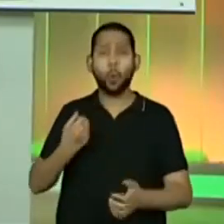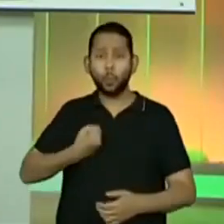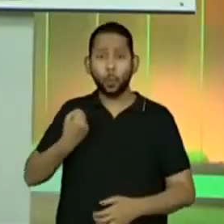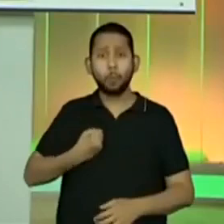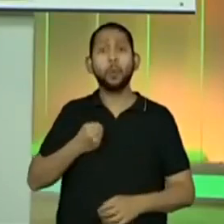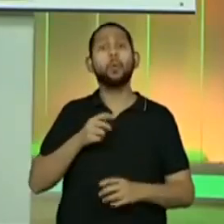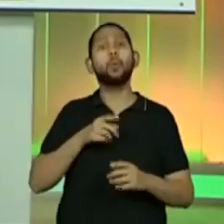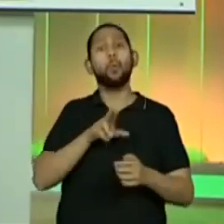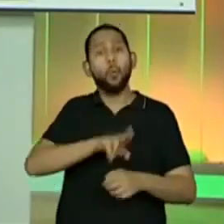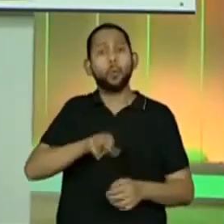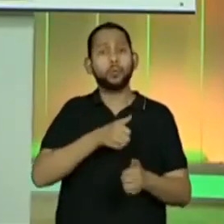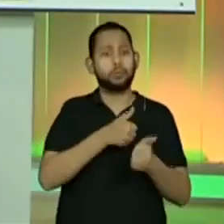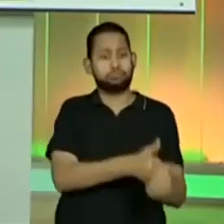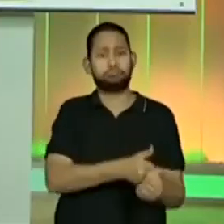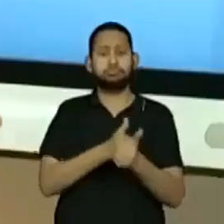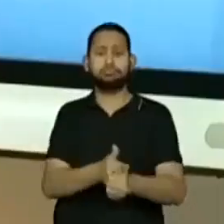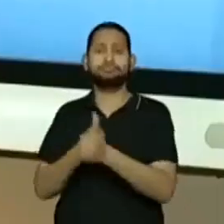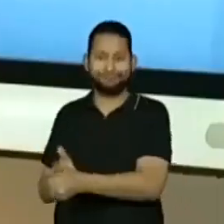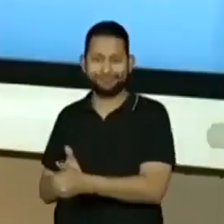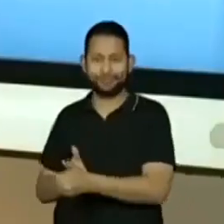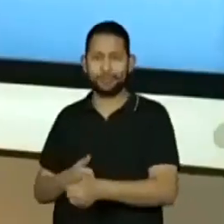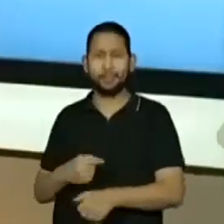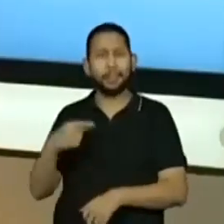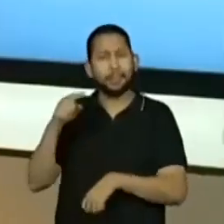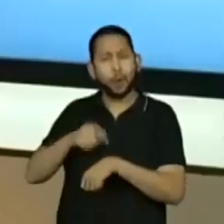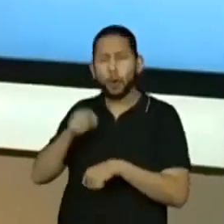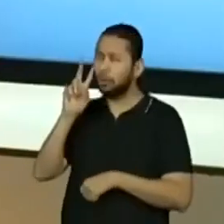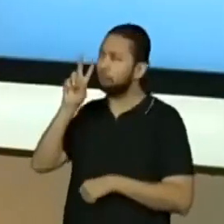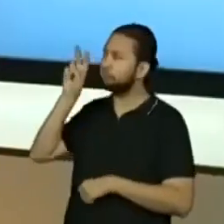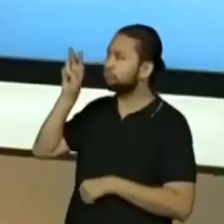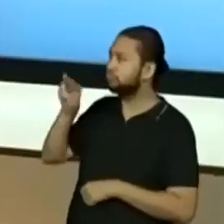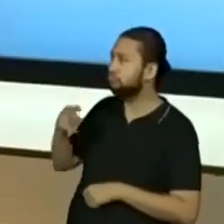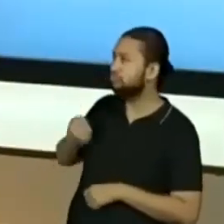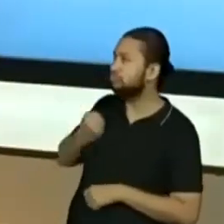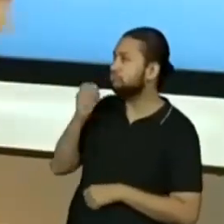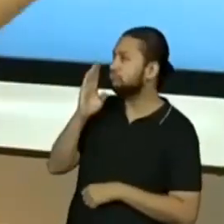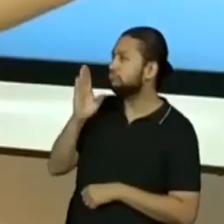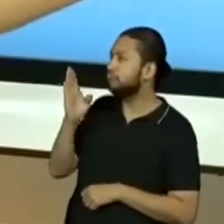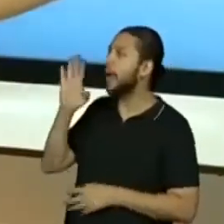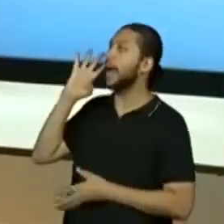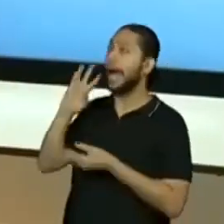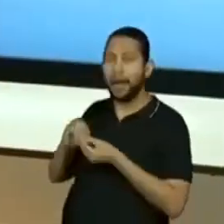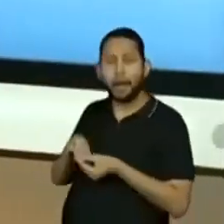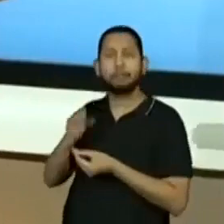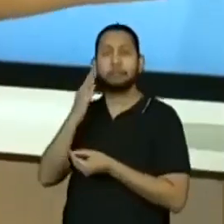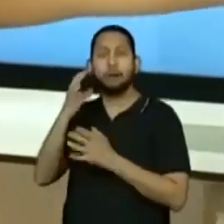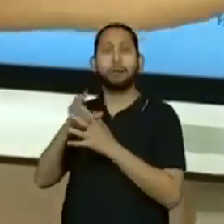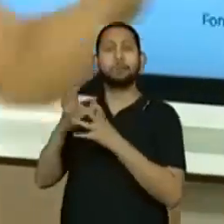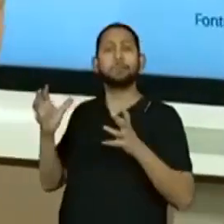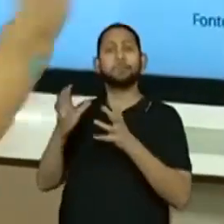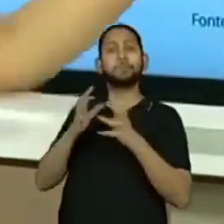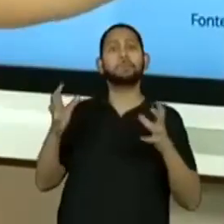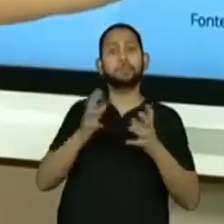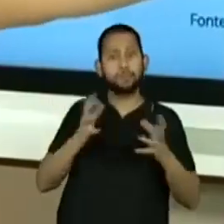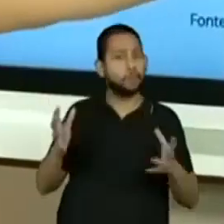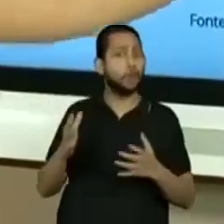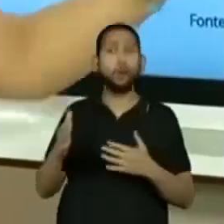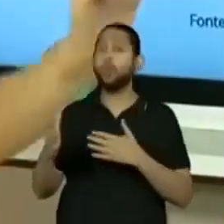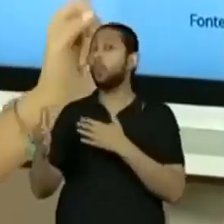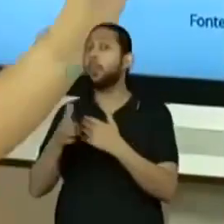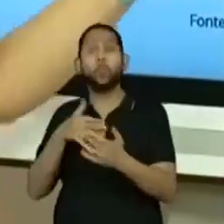numeral. Então, por exemplo, a leitura, ela vai se manter em qualquer unidade, em